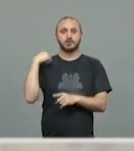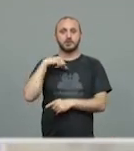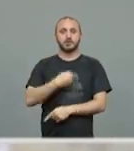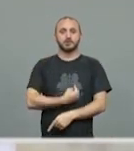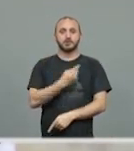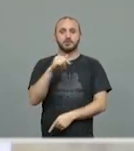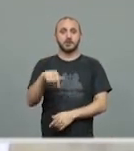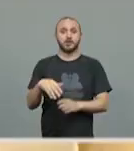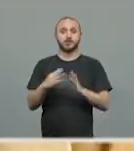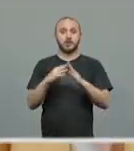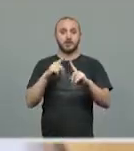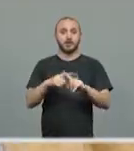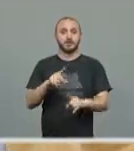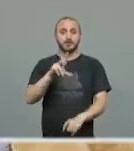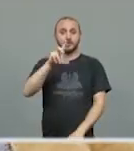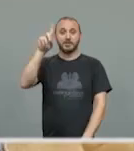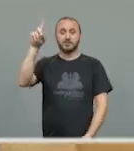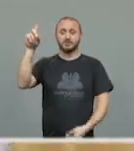do Deus vivo,